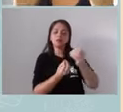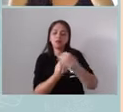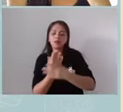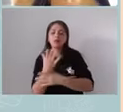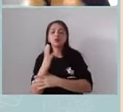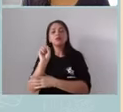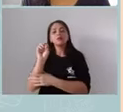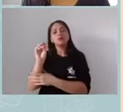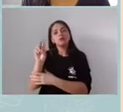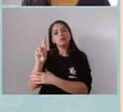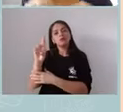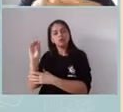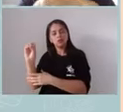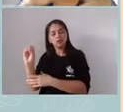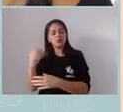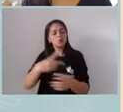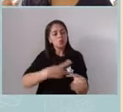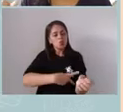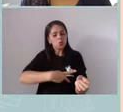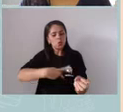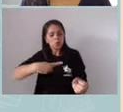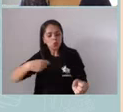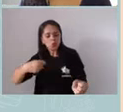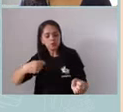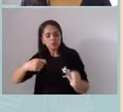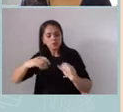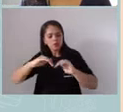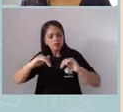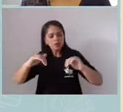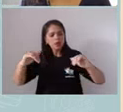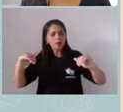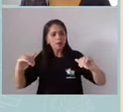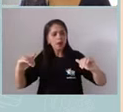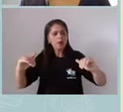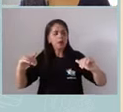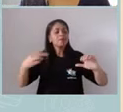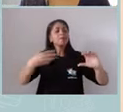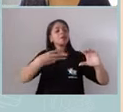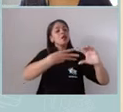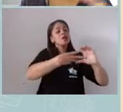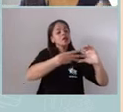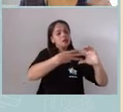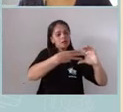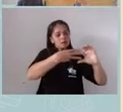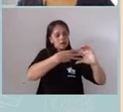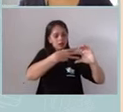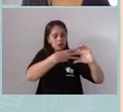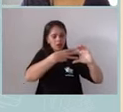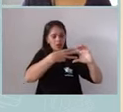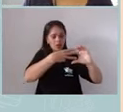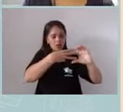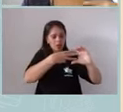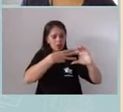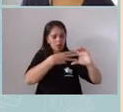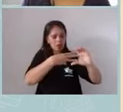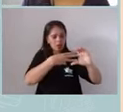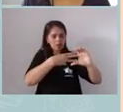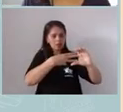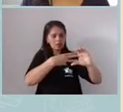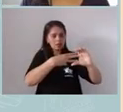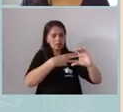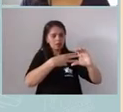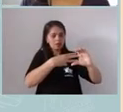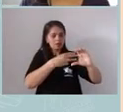E aí, depois que se extrai esse sangue, se faz uma separação das células. As células, né, sanguíneas, elas são devolvidas, né? Ele recebe